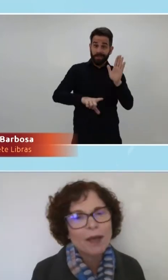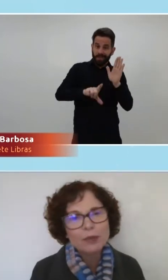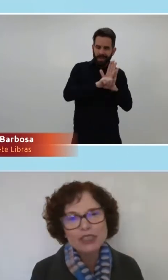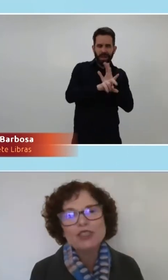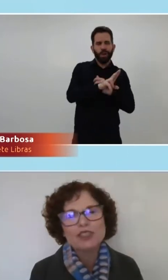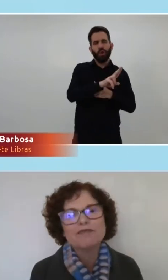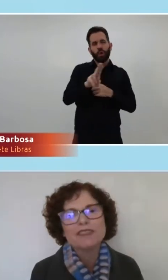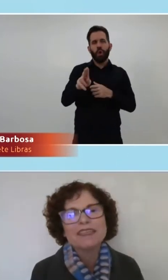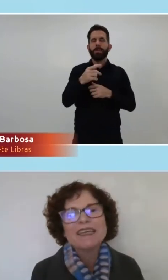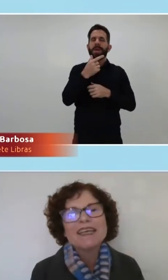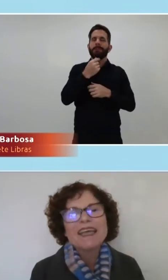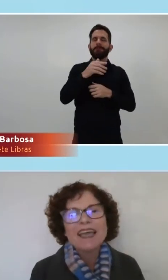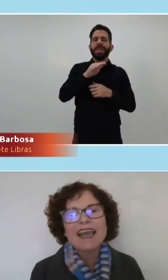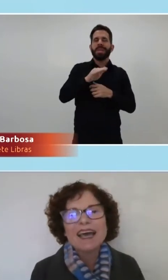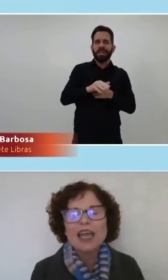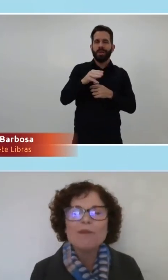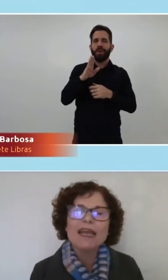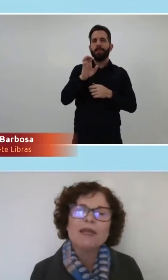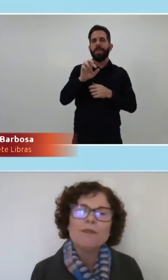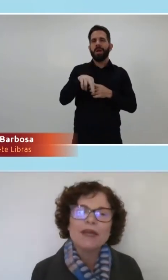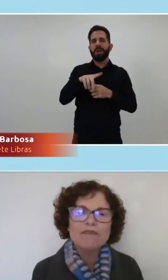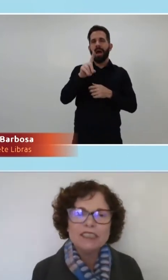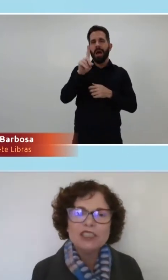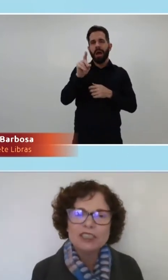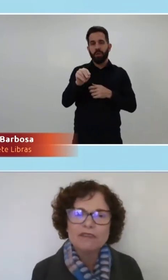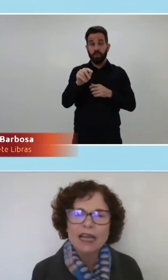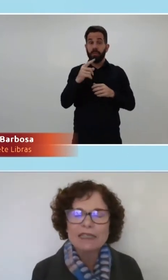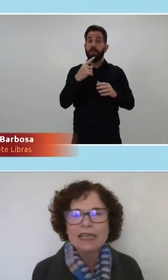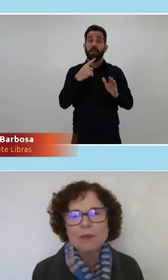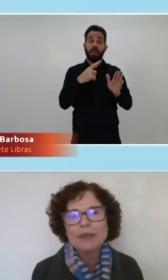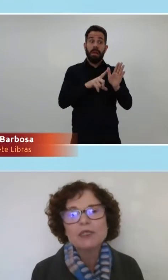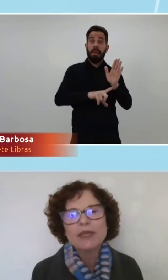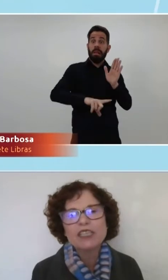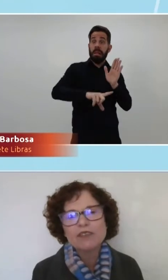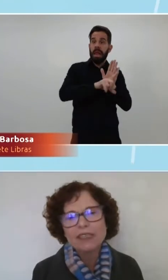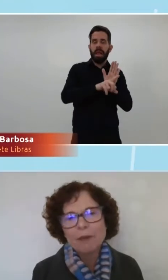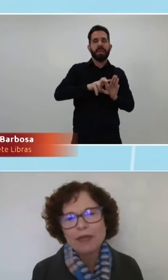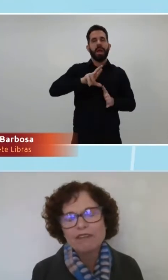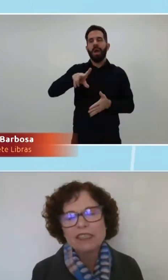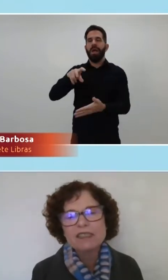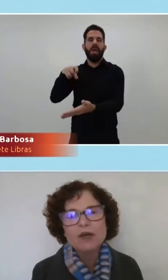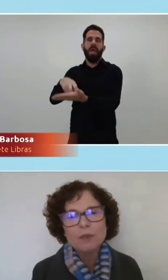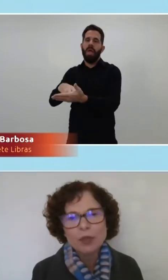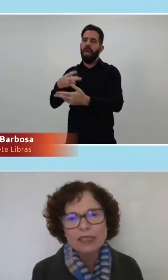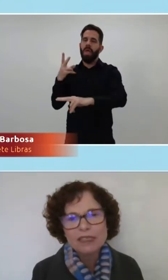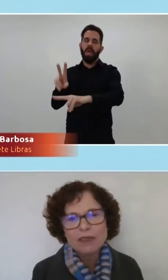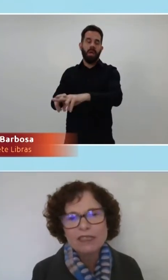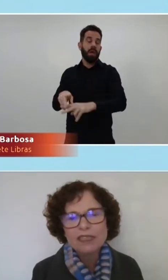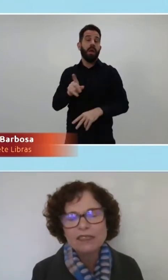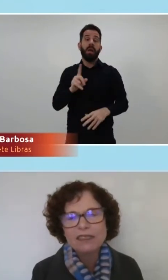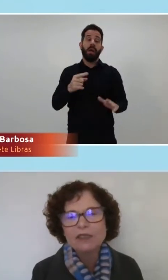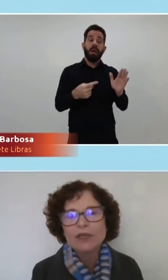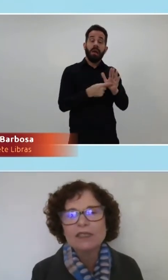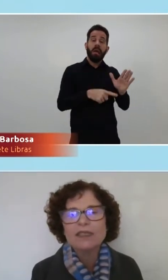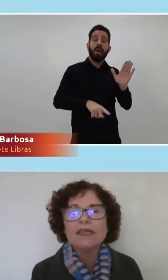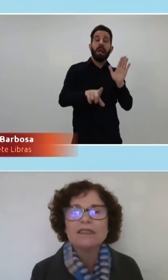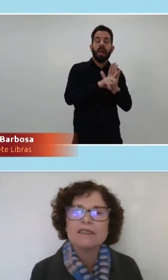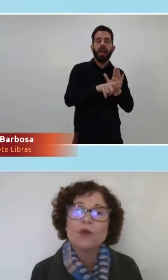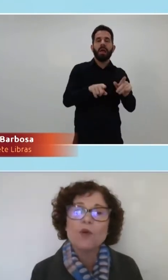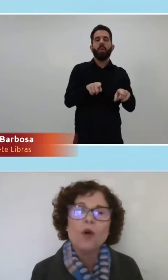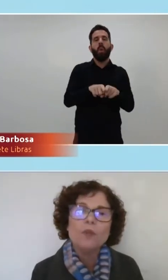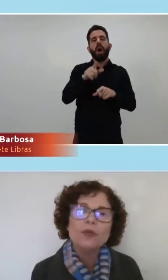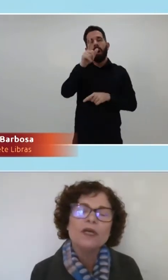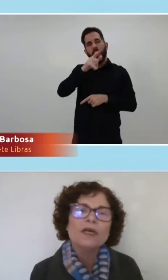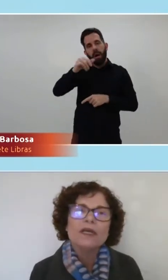não é punitiva. Ela é uma lei preventiva, ela traz a perspectiva da prevenção e proteção das crianças e adolescentes